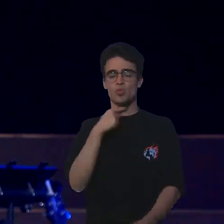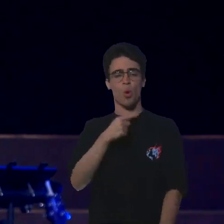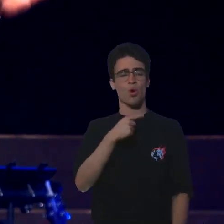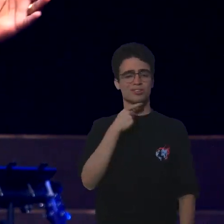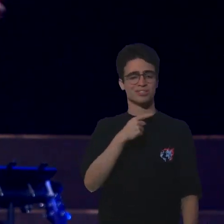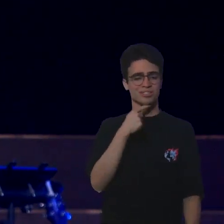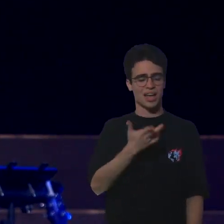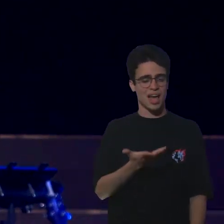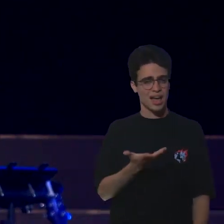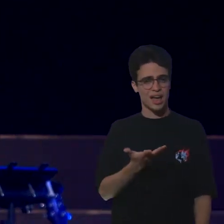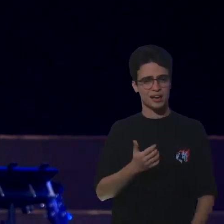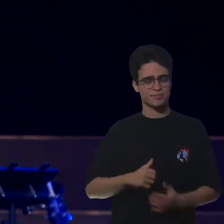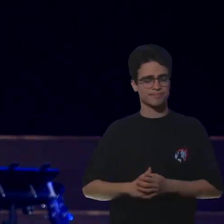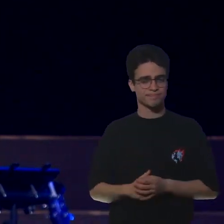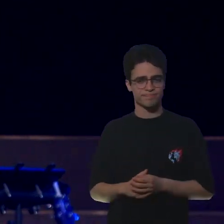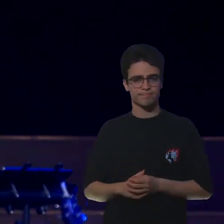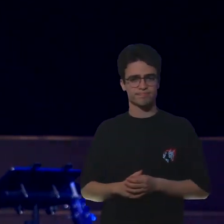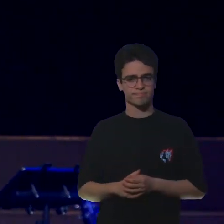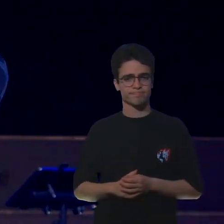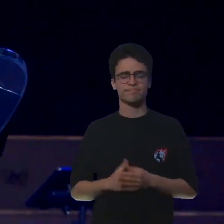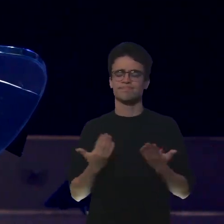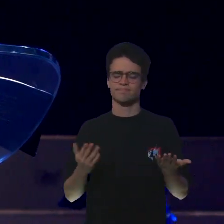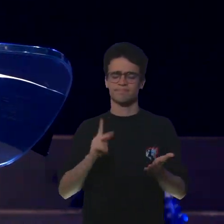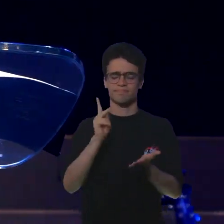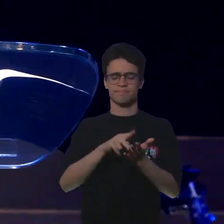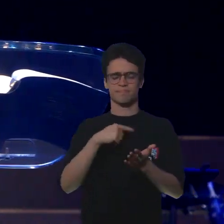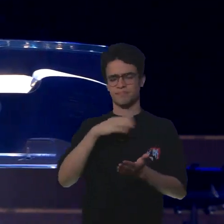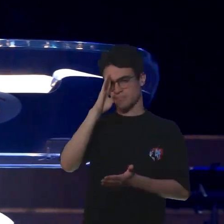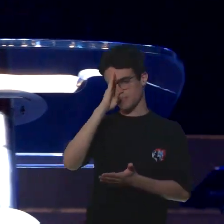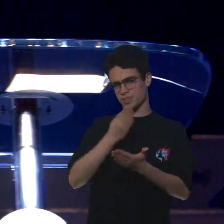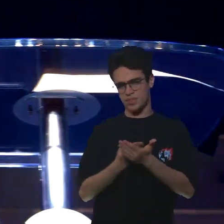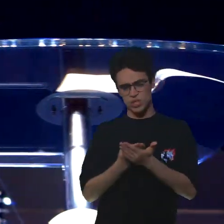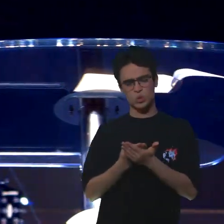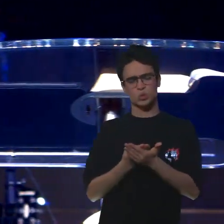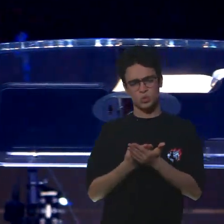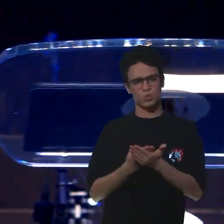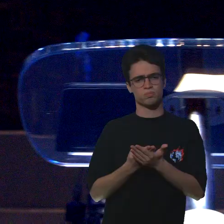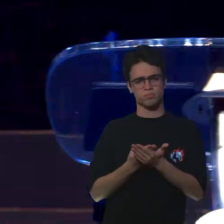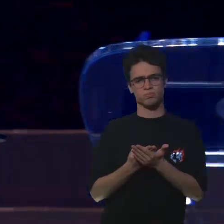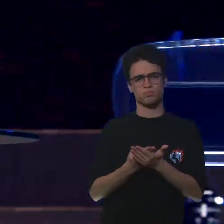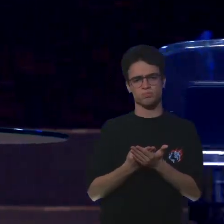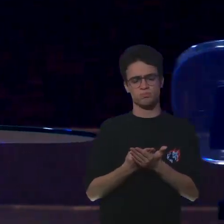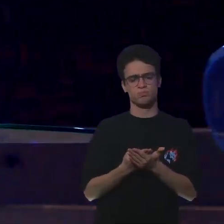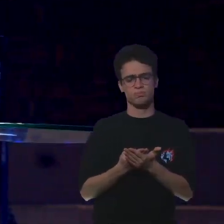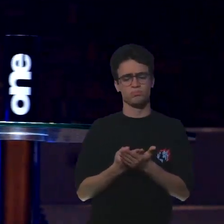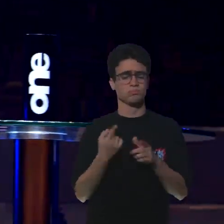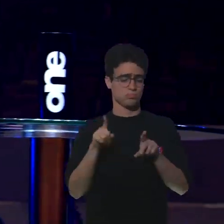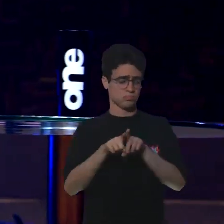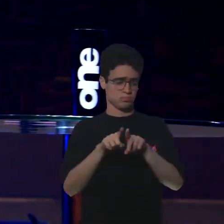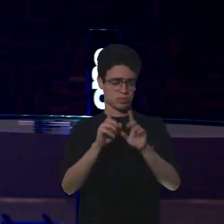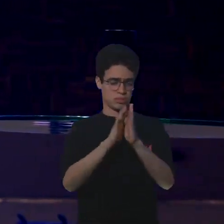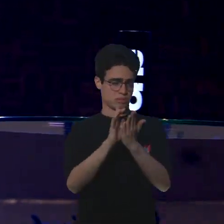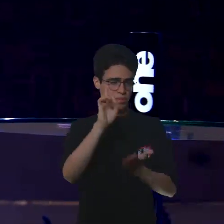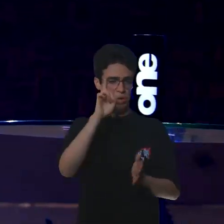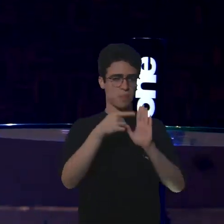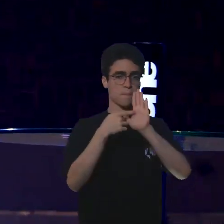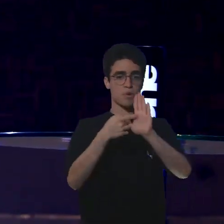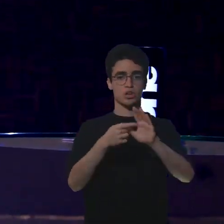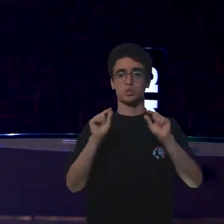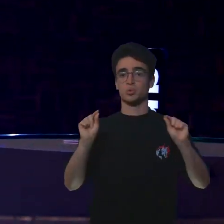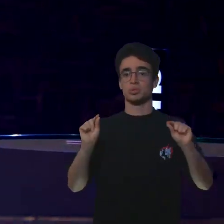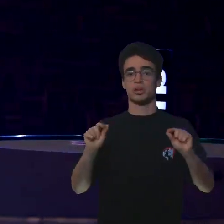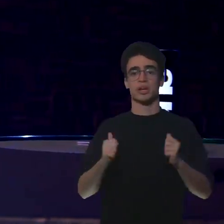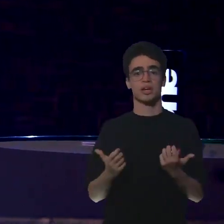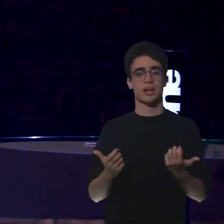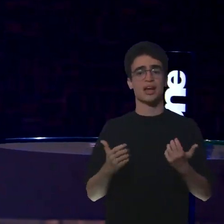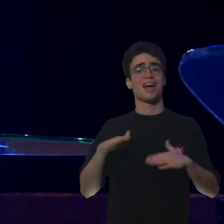como propósito. Eu acredito que, e a palavra revela isso,